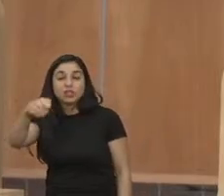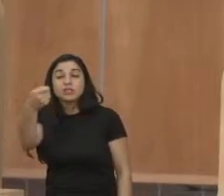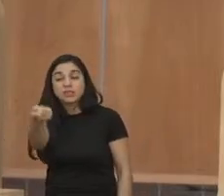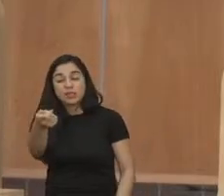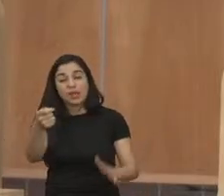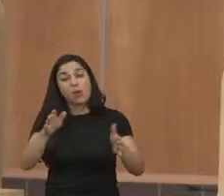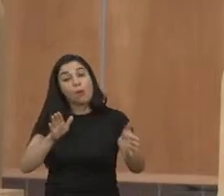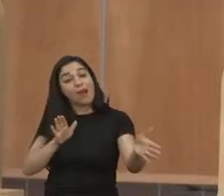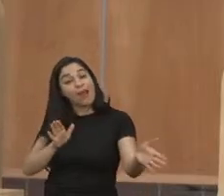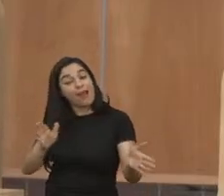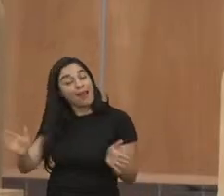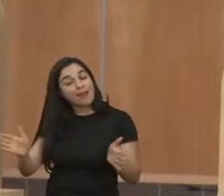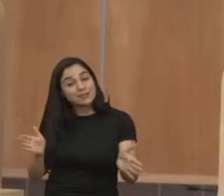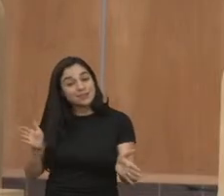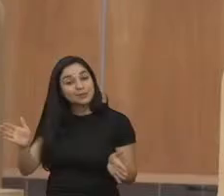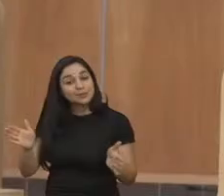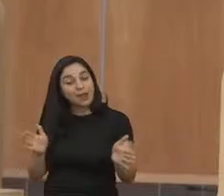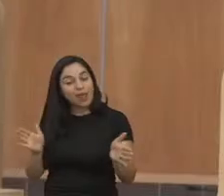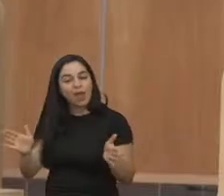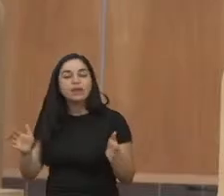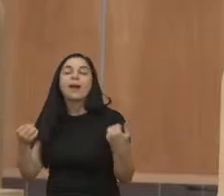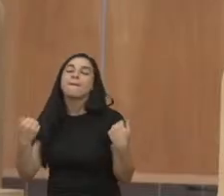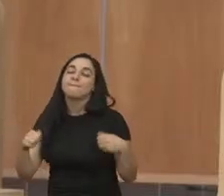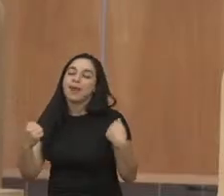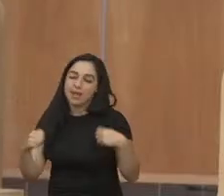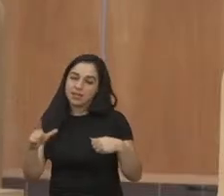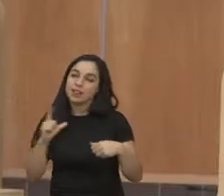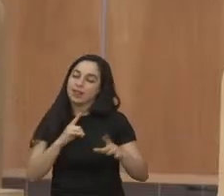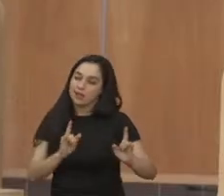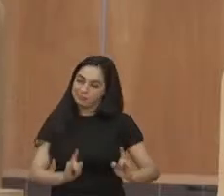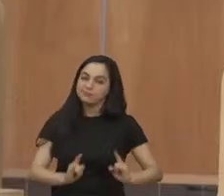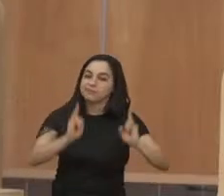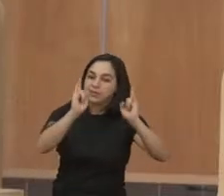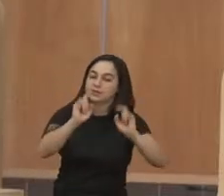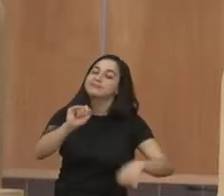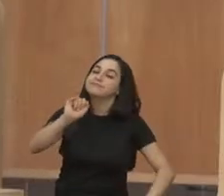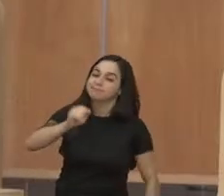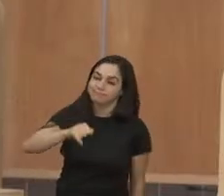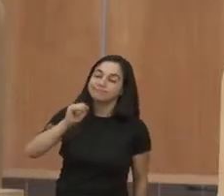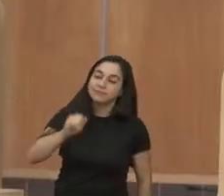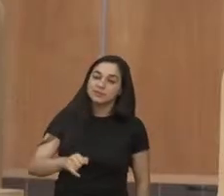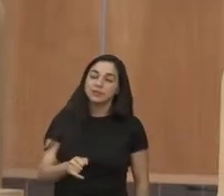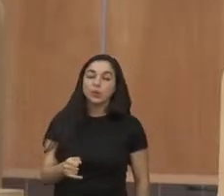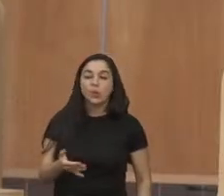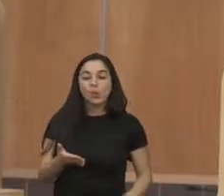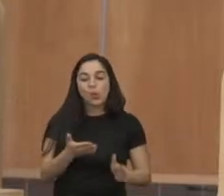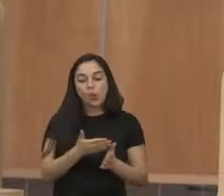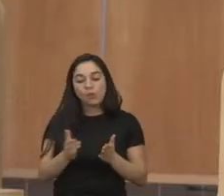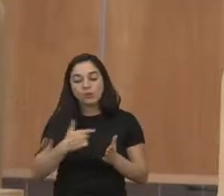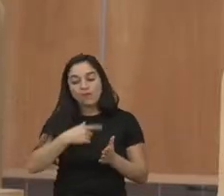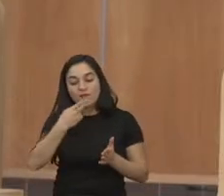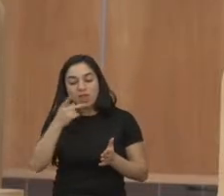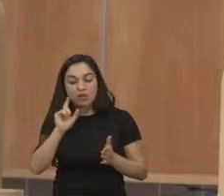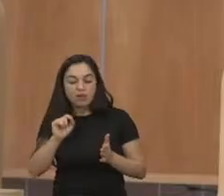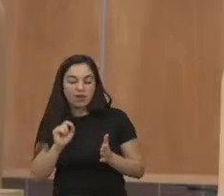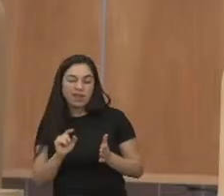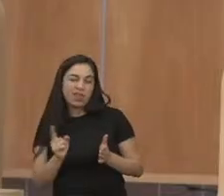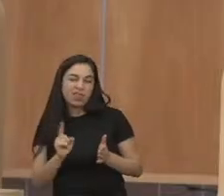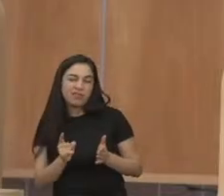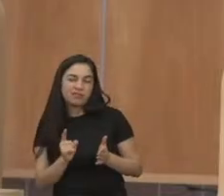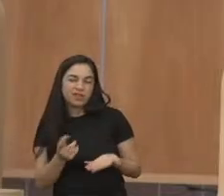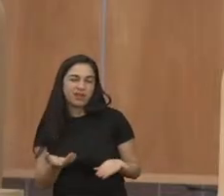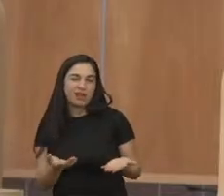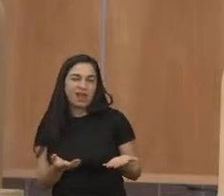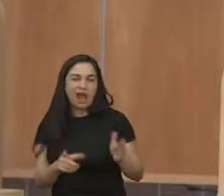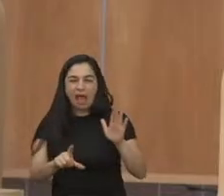cidade. A acessibilidade tem que acontecer no prédio mesmo, no seu condomínio. Então, como eu disse no começo, não é um afrouxamento, mas é um aperfeiçoamento